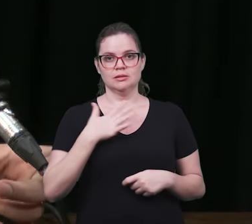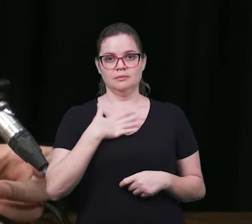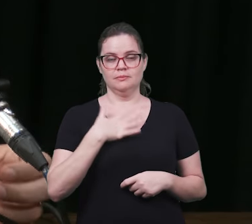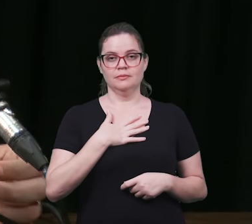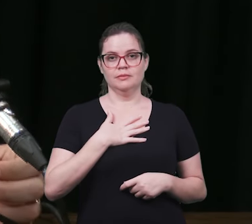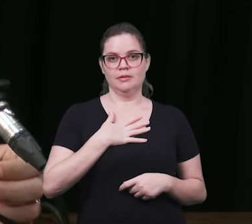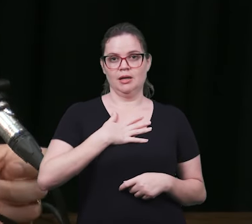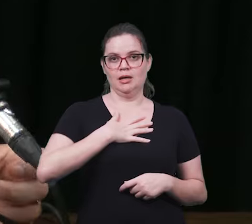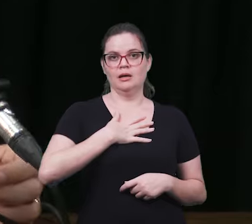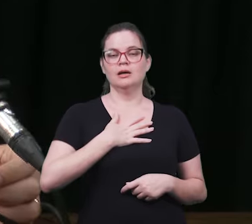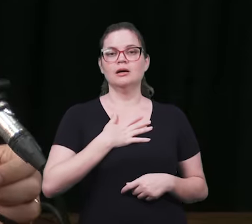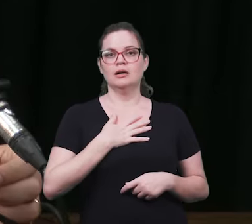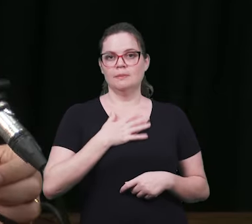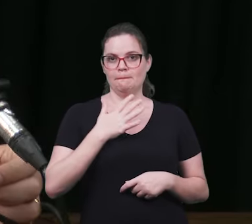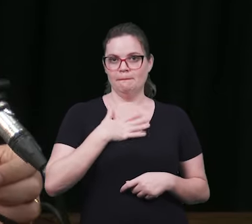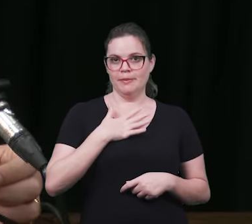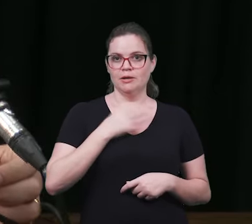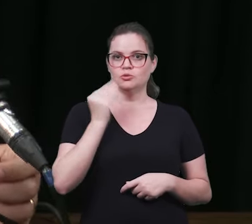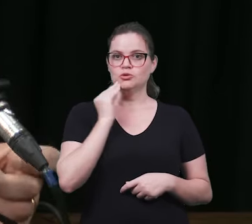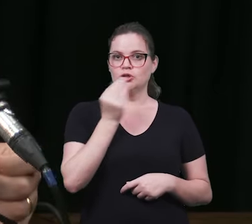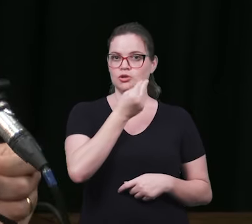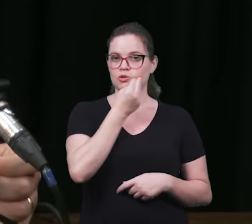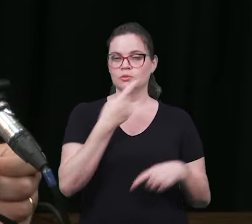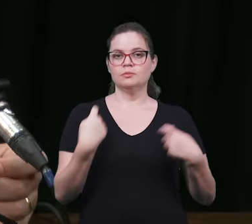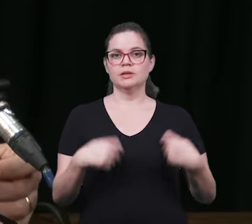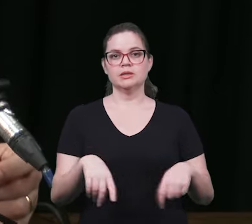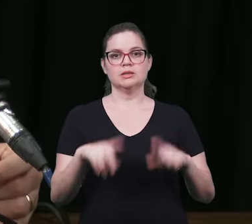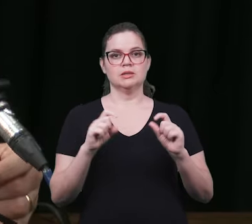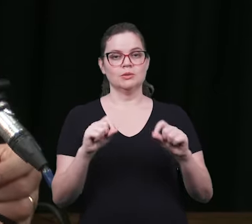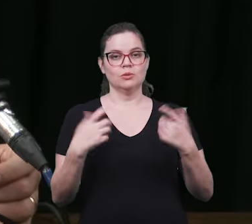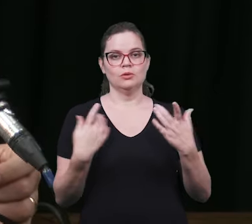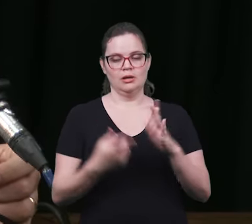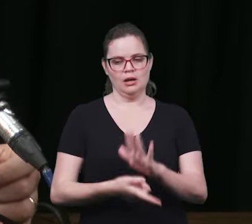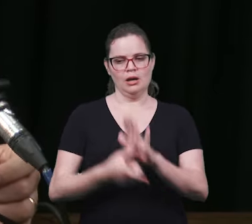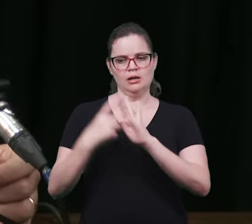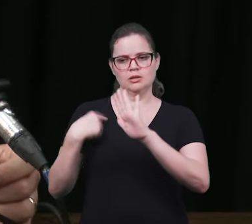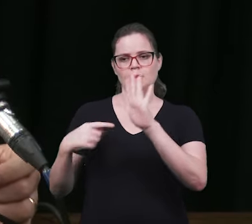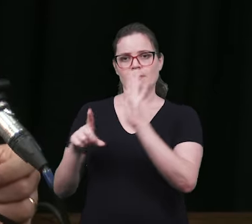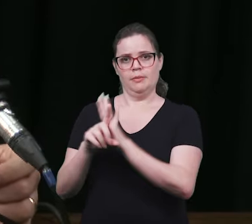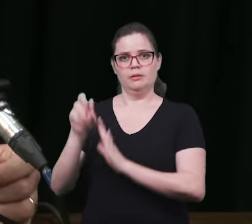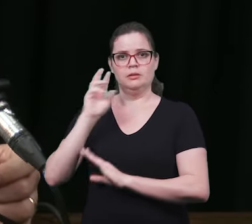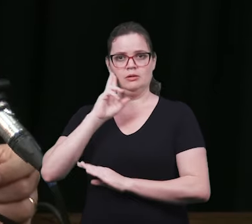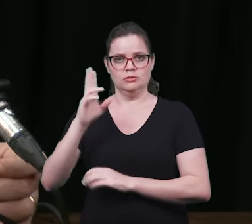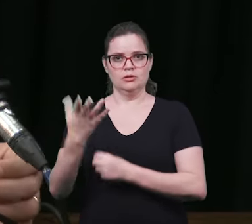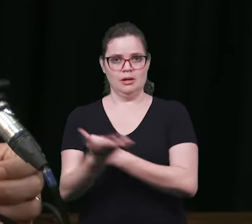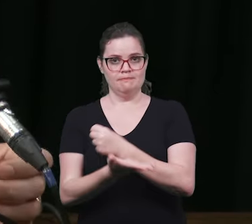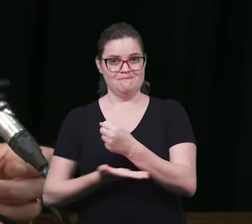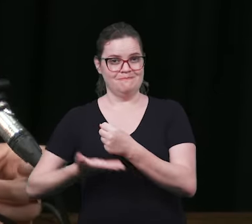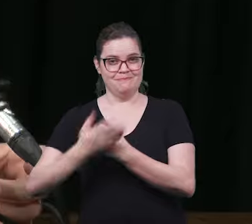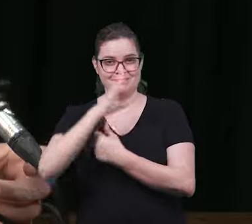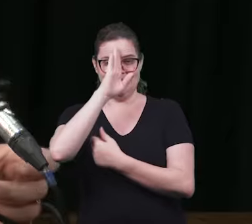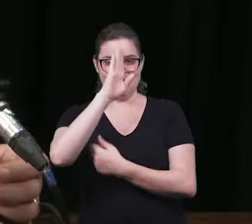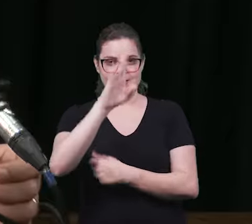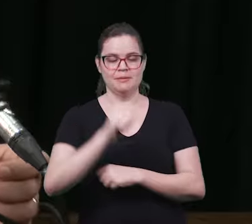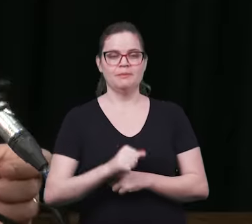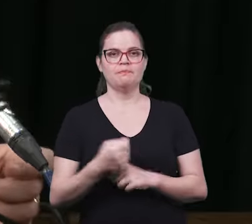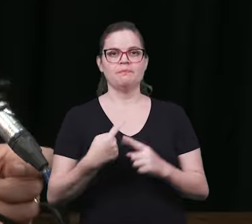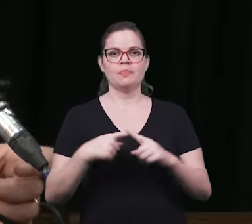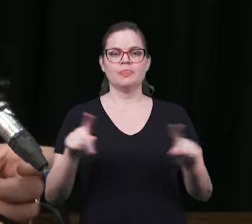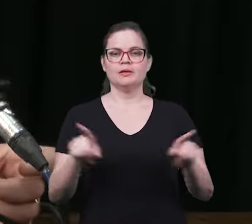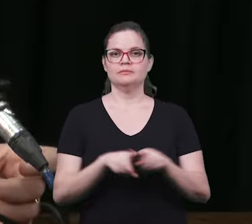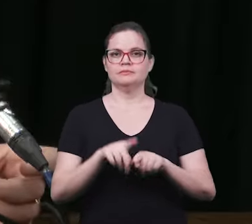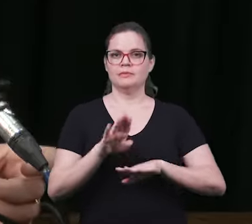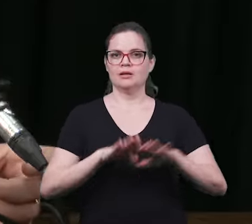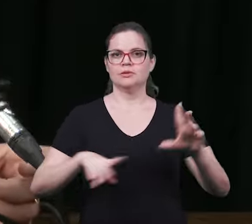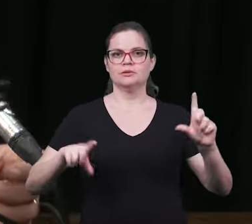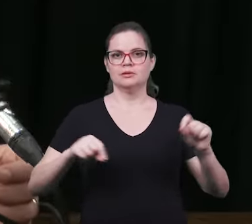baseado, fundamentado numa consulta, como o senhor bem frisou. E é importante também, pastor, às vezes as pessoas,